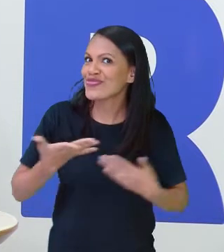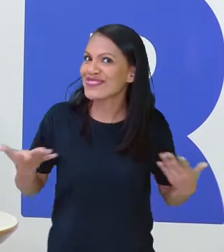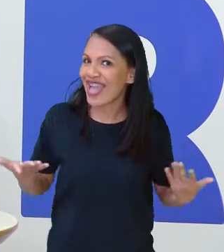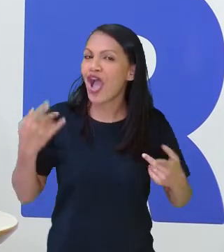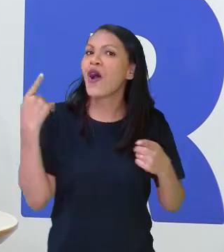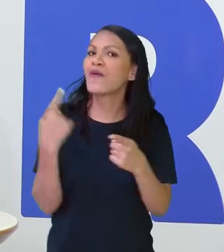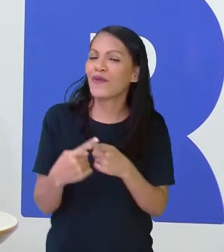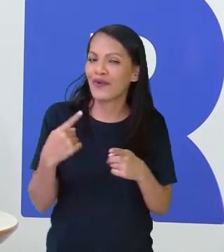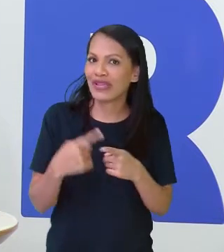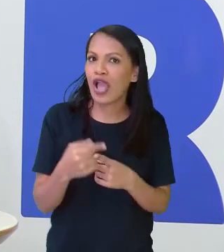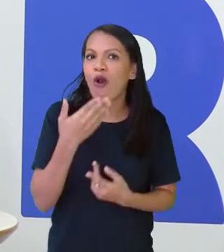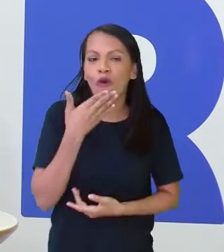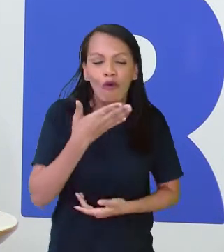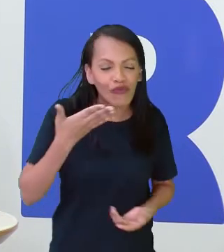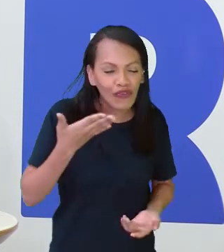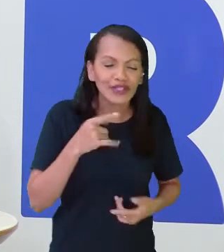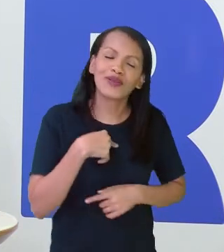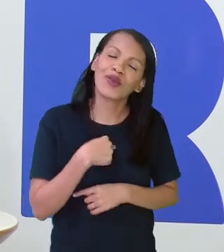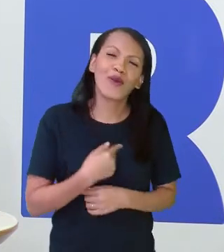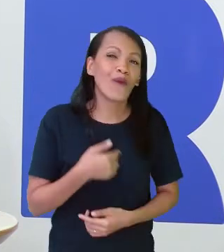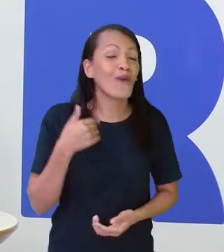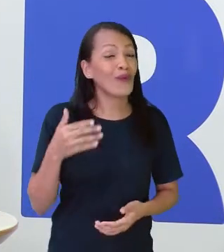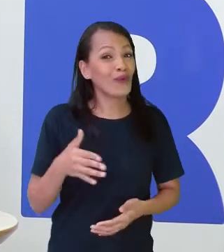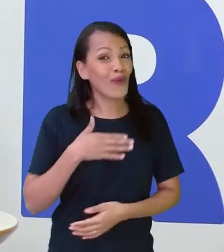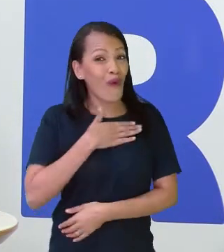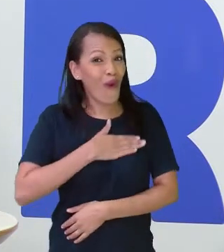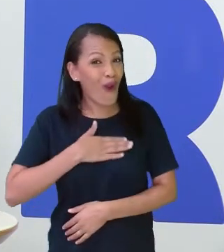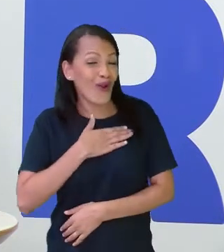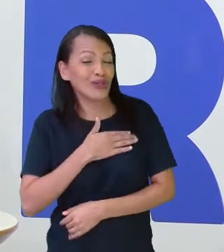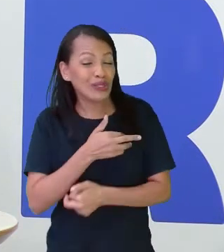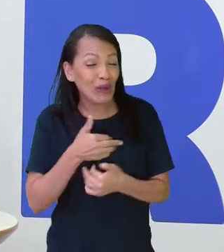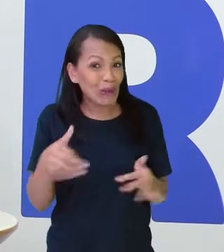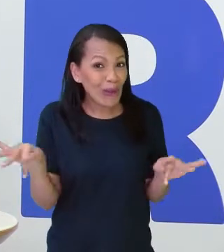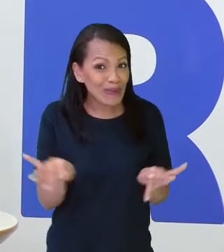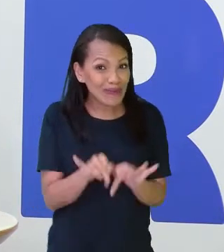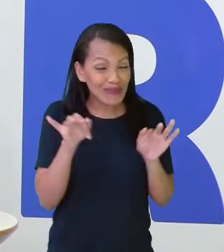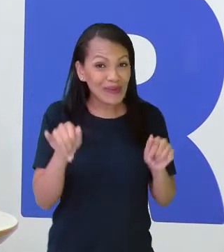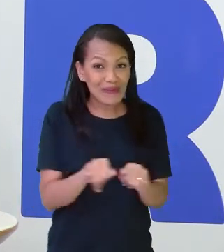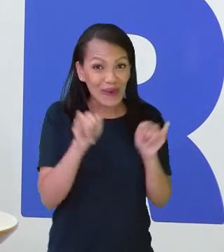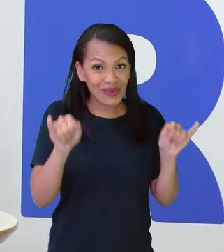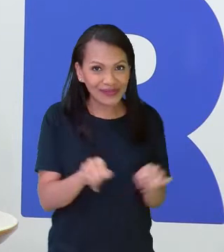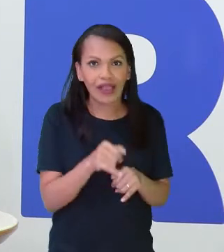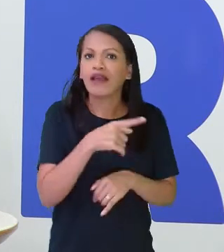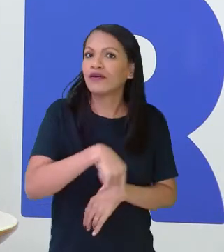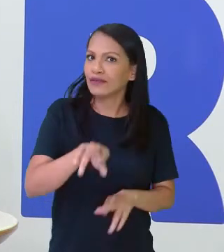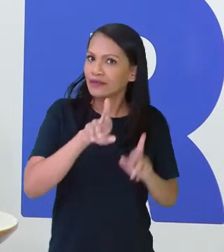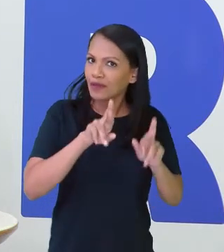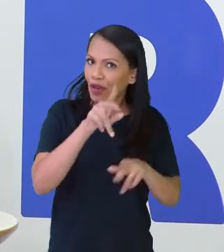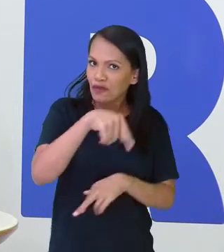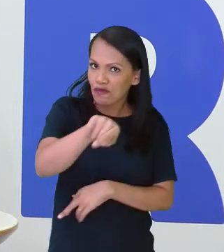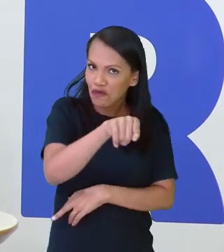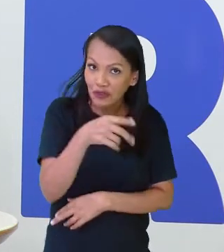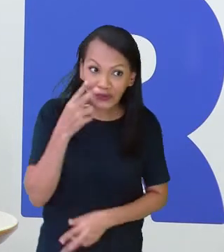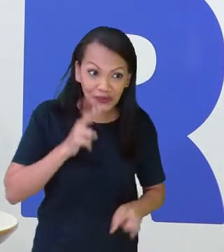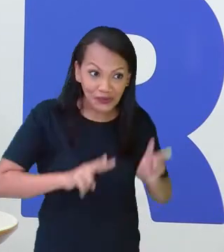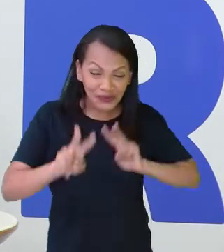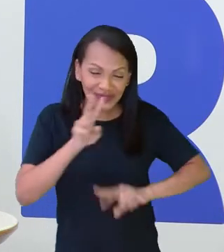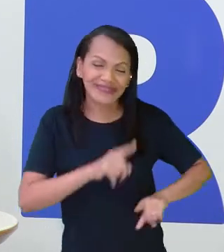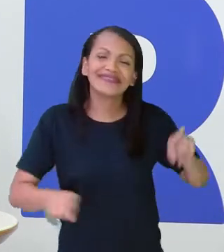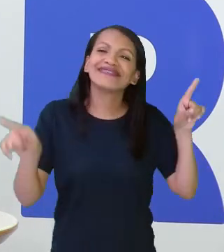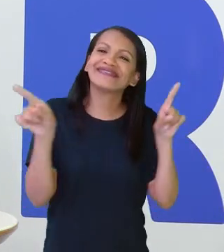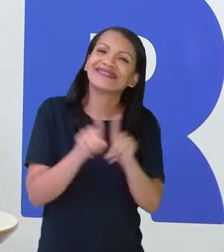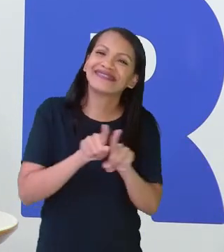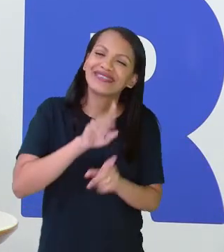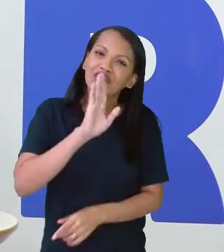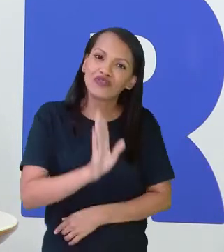Que eu confesso, né, que eu gosto de comer umas bobagens às vezes. Mas eu espero que você esteja aí a postos também.